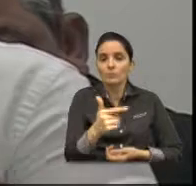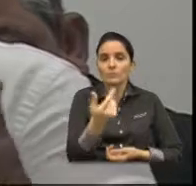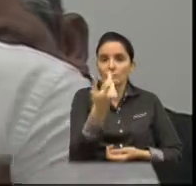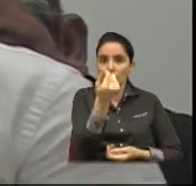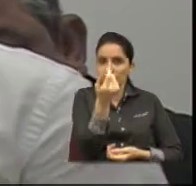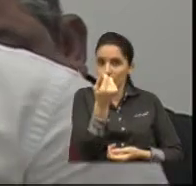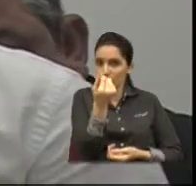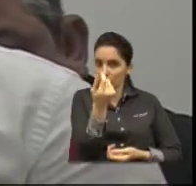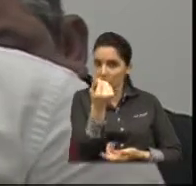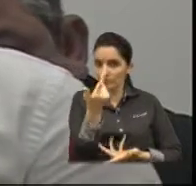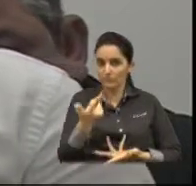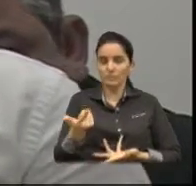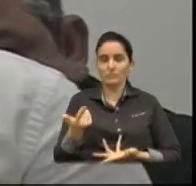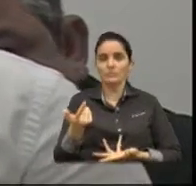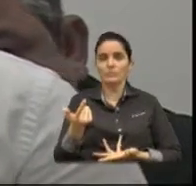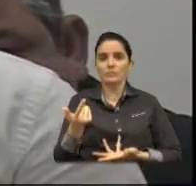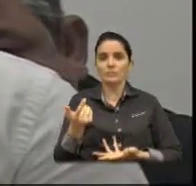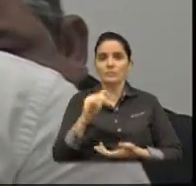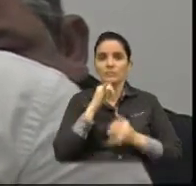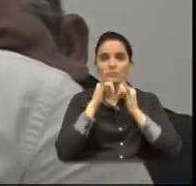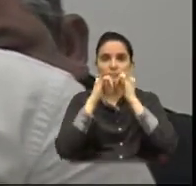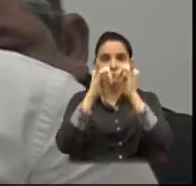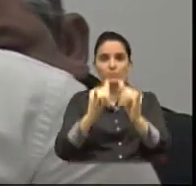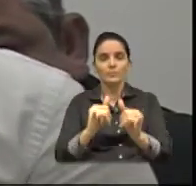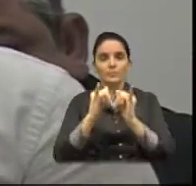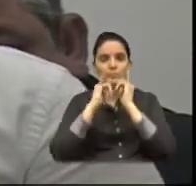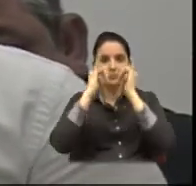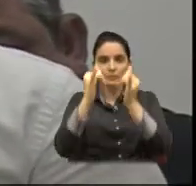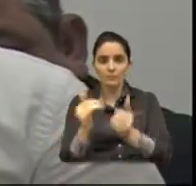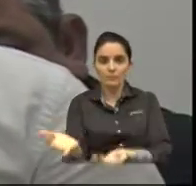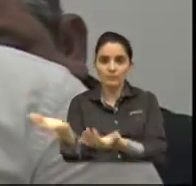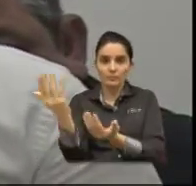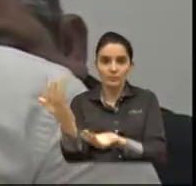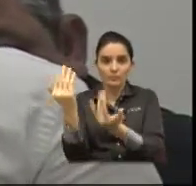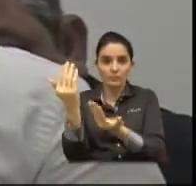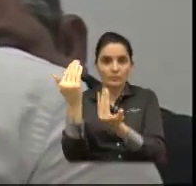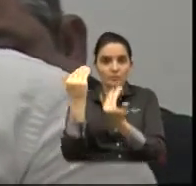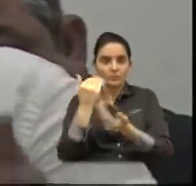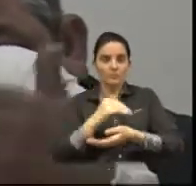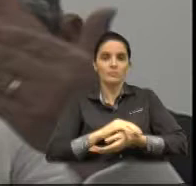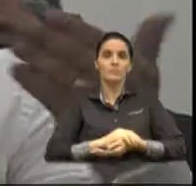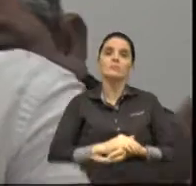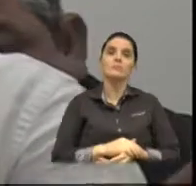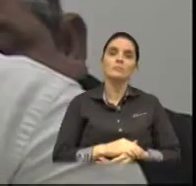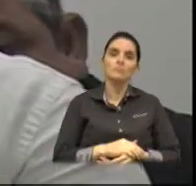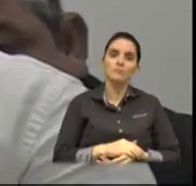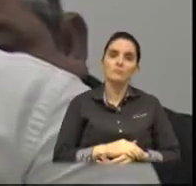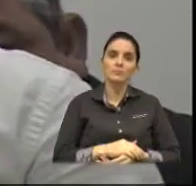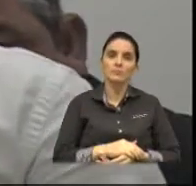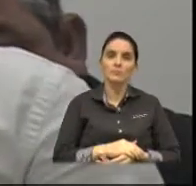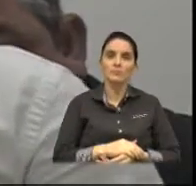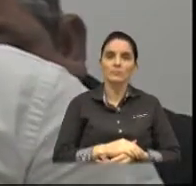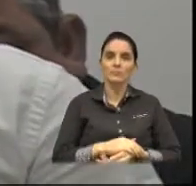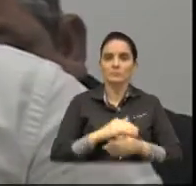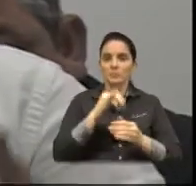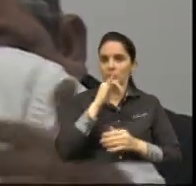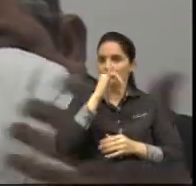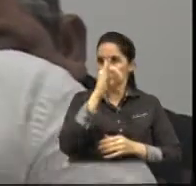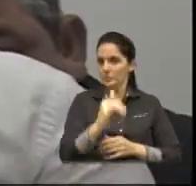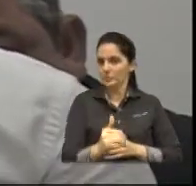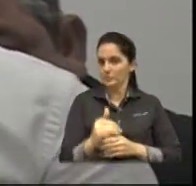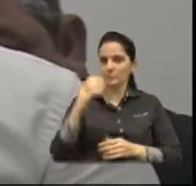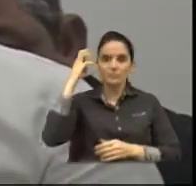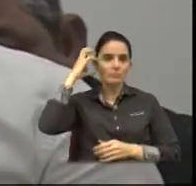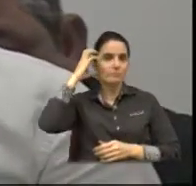Falta recursos para poder divulgar, para poder estimular, não é? Fazer, de repente, uma propaganda numa rádio